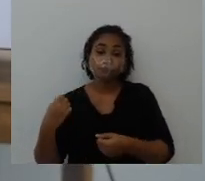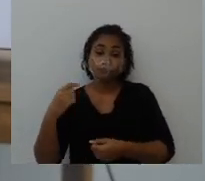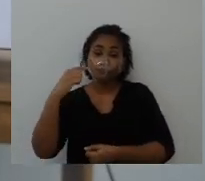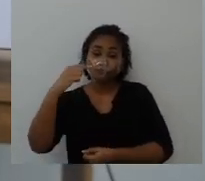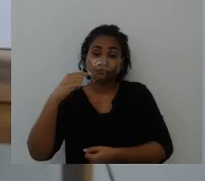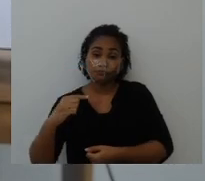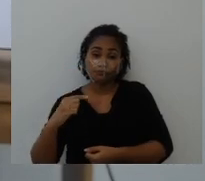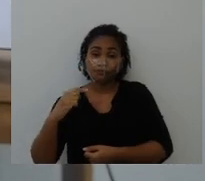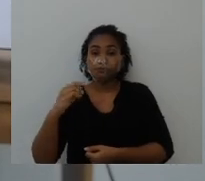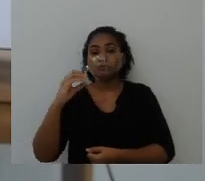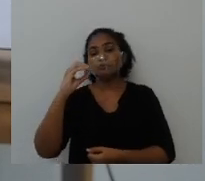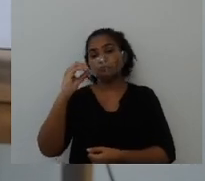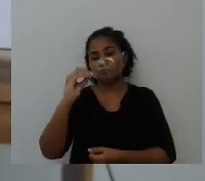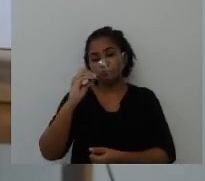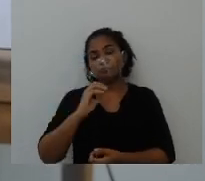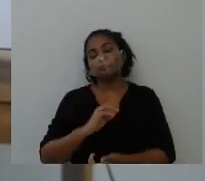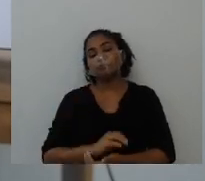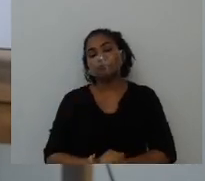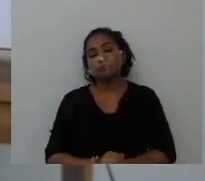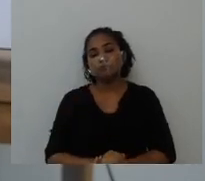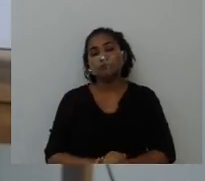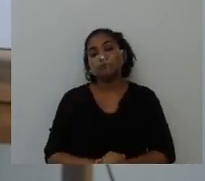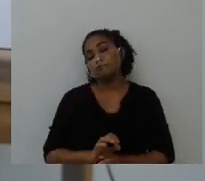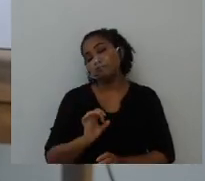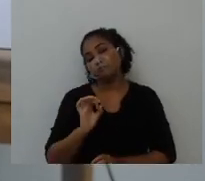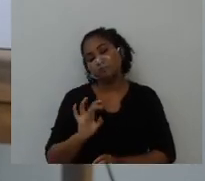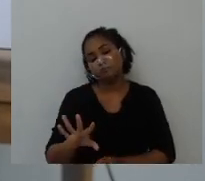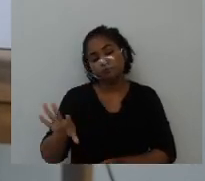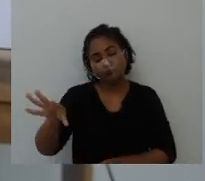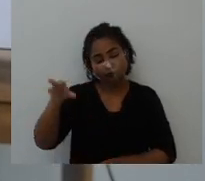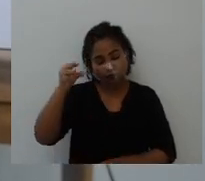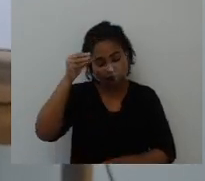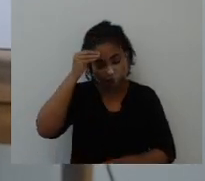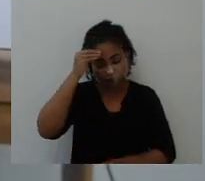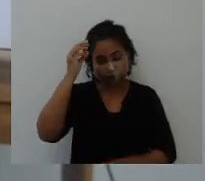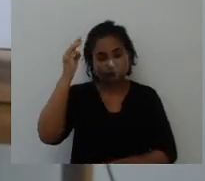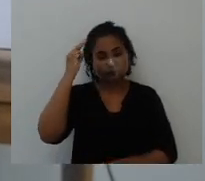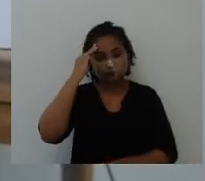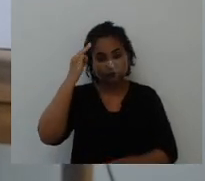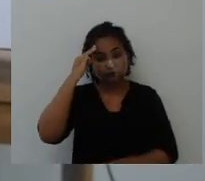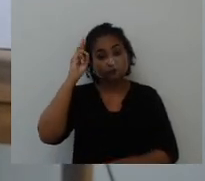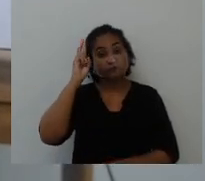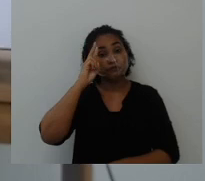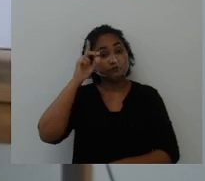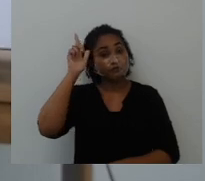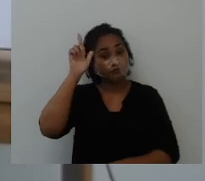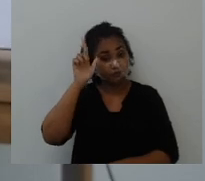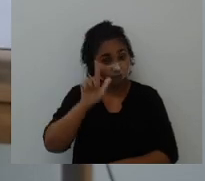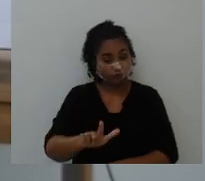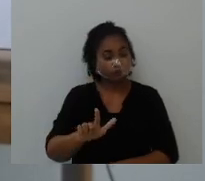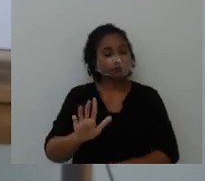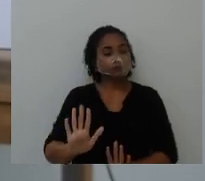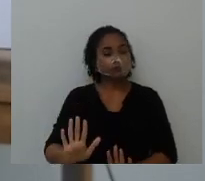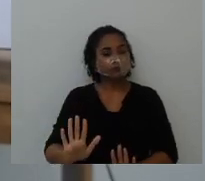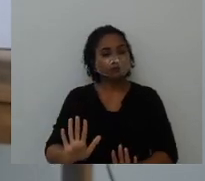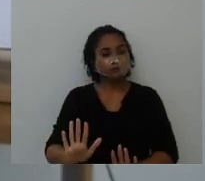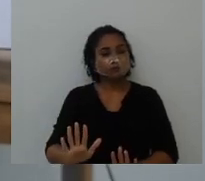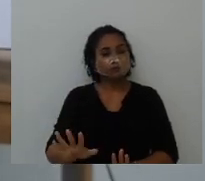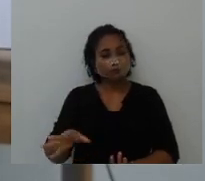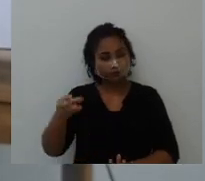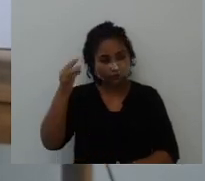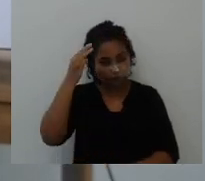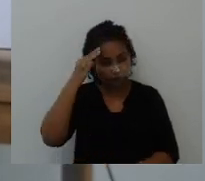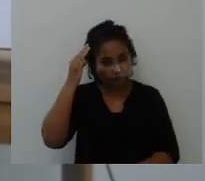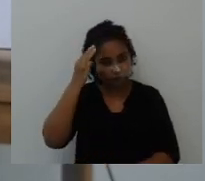a zero, tá certo? Então, é só você lembrar, vou repetir para você, tá? Grave isso direitinho,